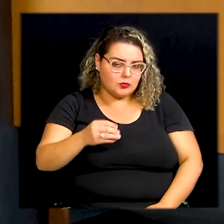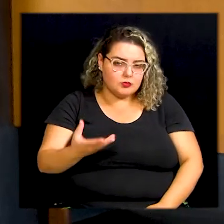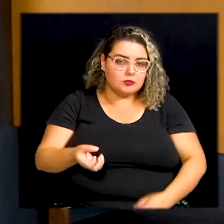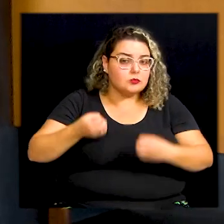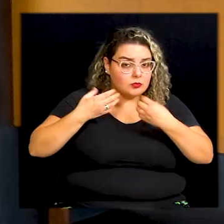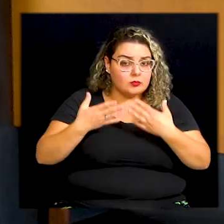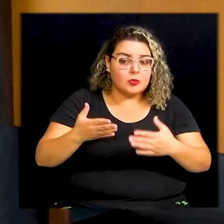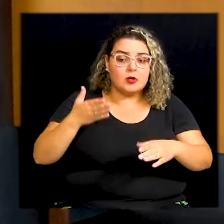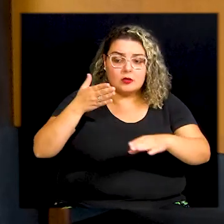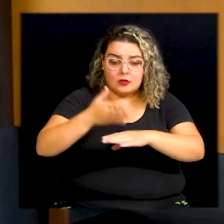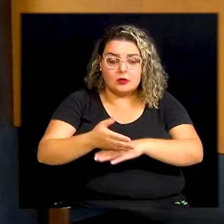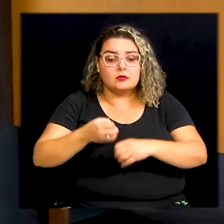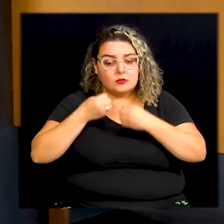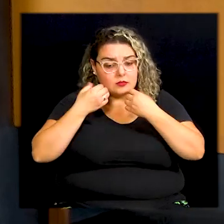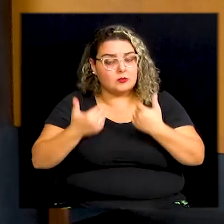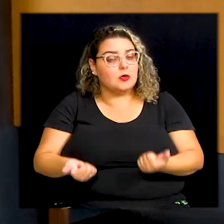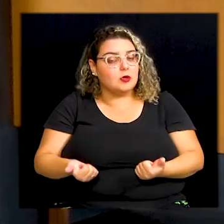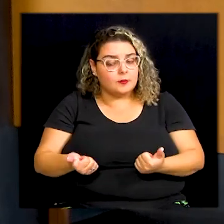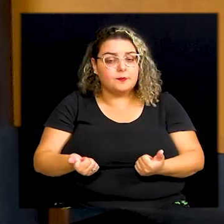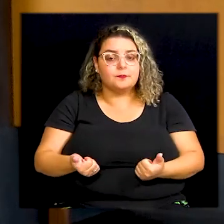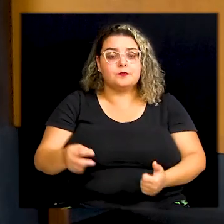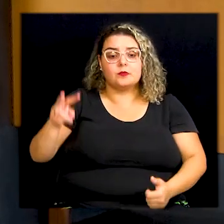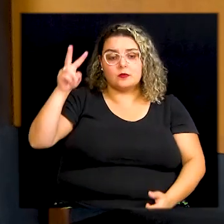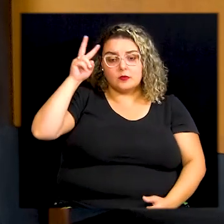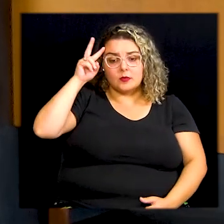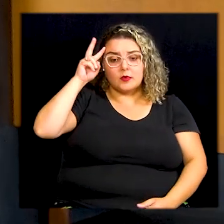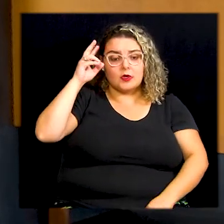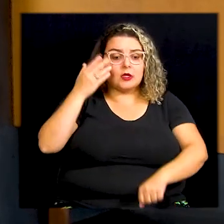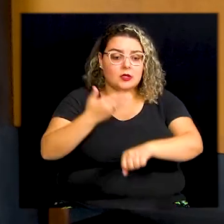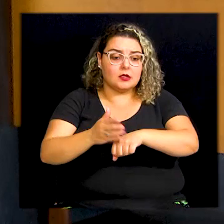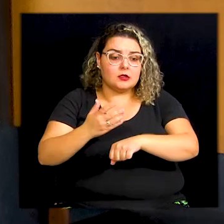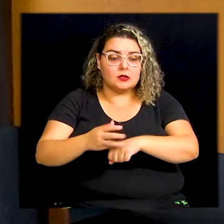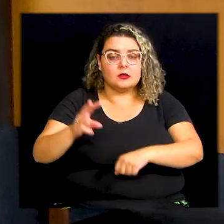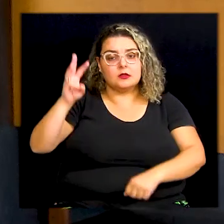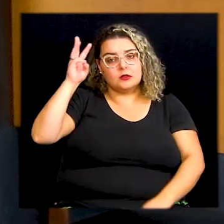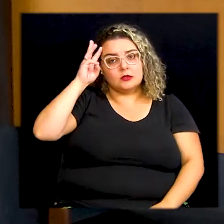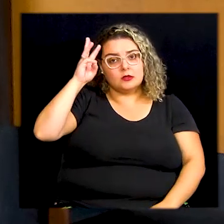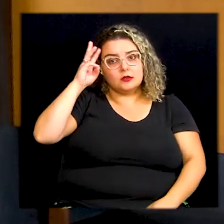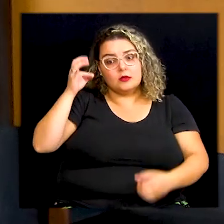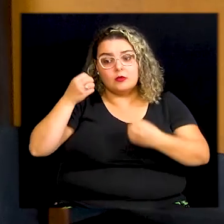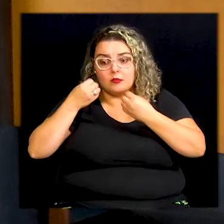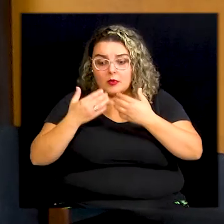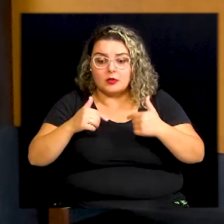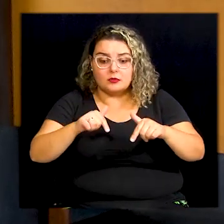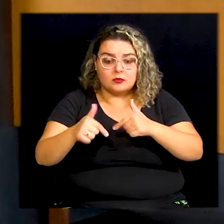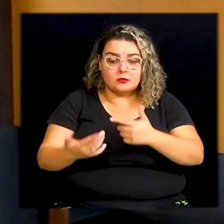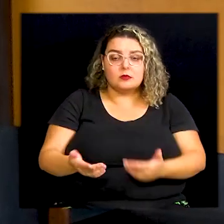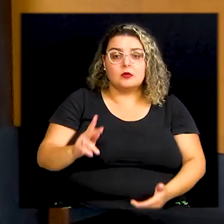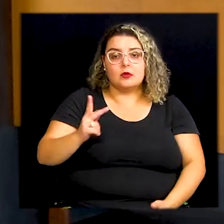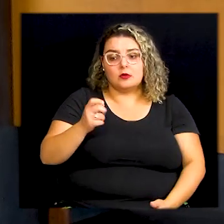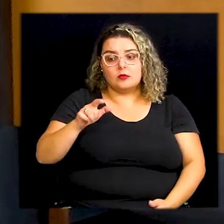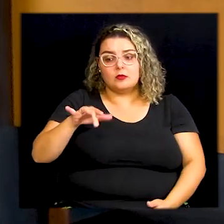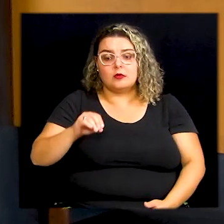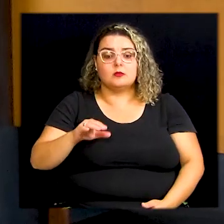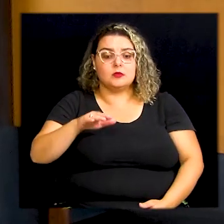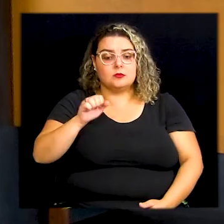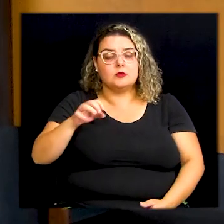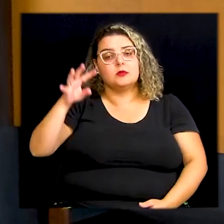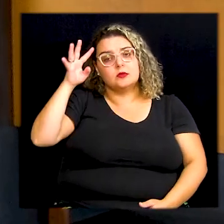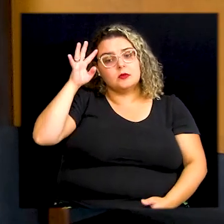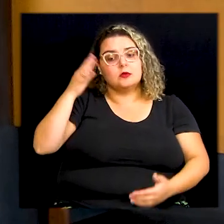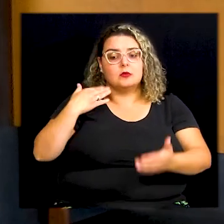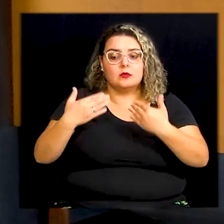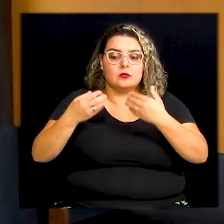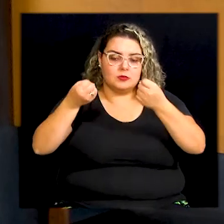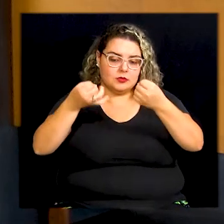também no amistoso, entrei no amistoso, fui bem. Aí na segunda-feira treinamos, na terça fui muito bem no trabalho, aí o Hélio me chamou na quarta-feira,